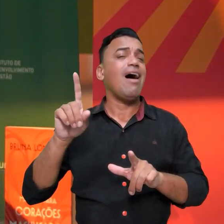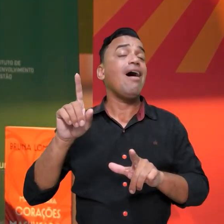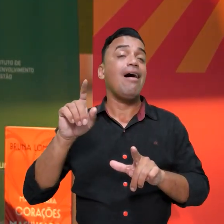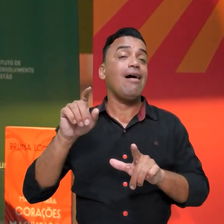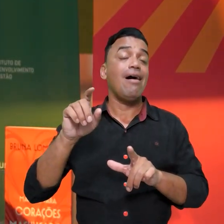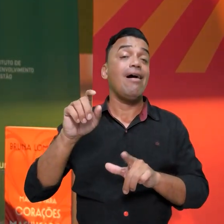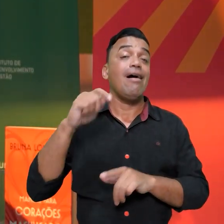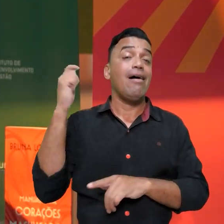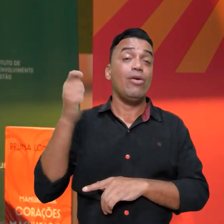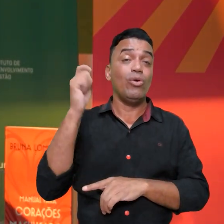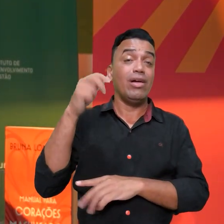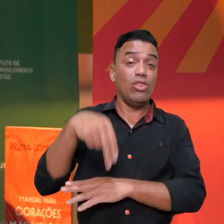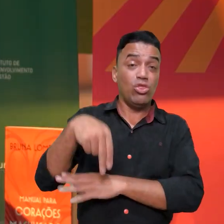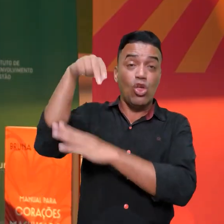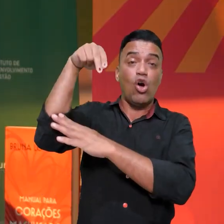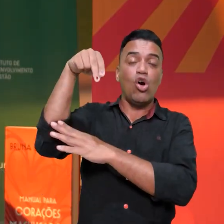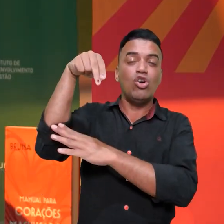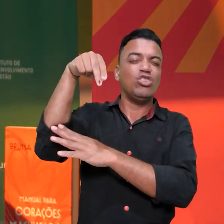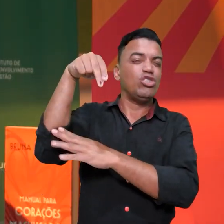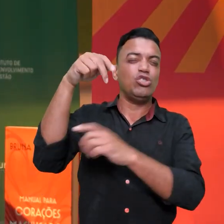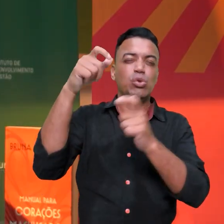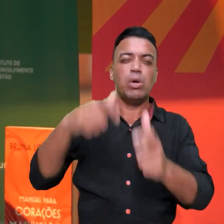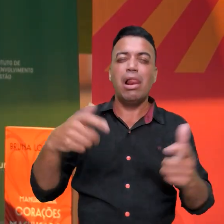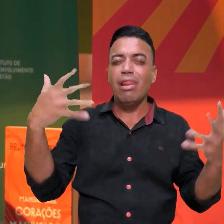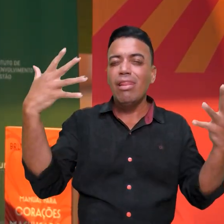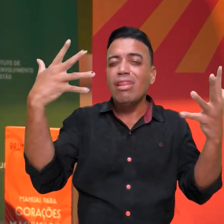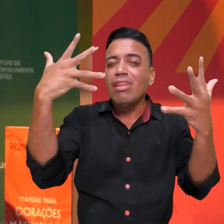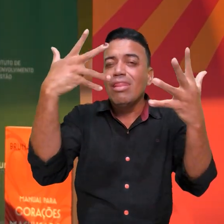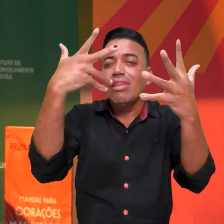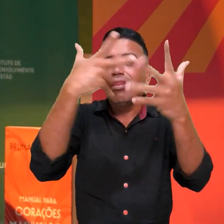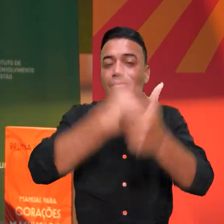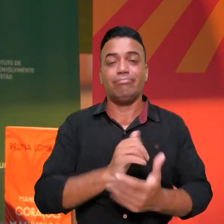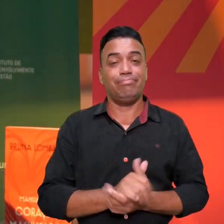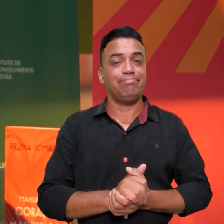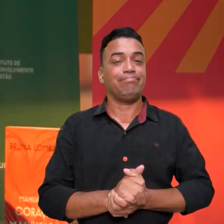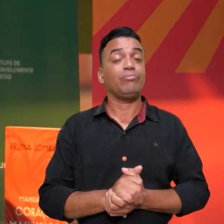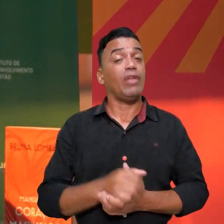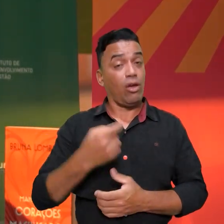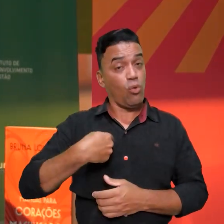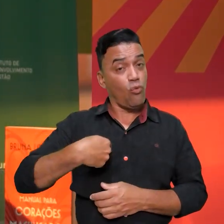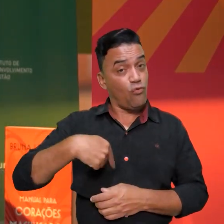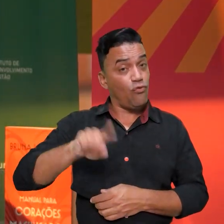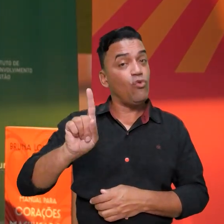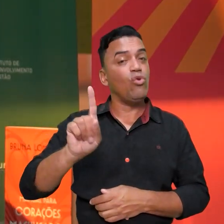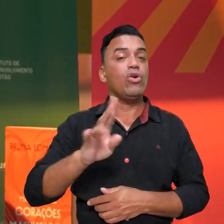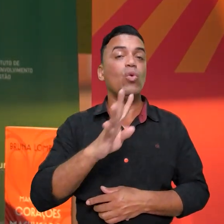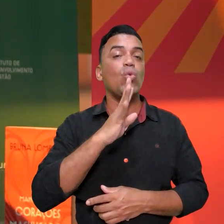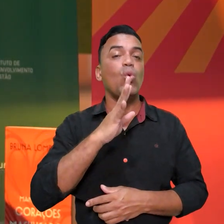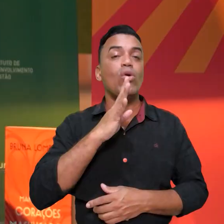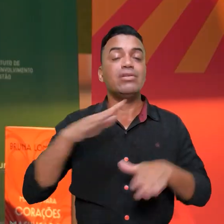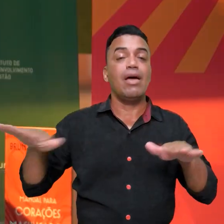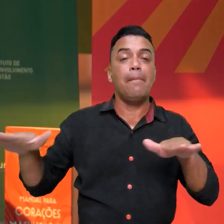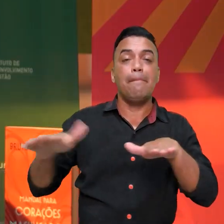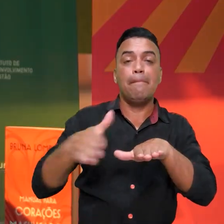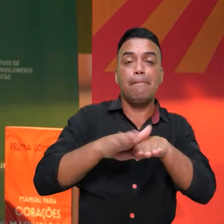um balneário paradisíaco no Rio Grande do Norte. E aí eu fui conhecer uma